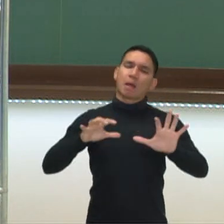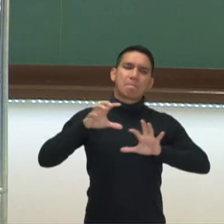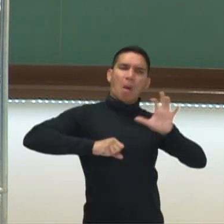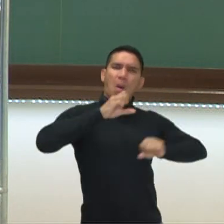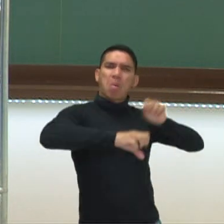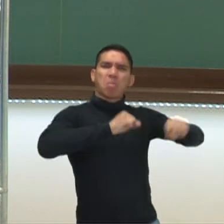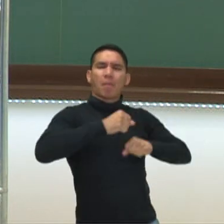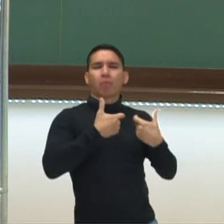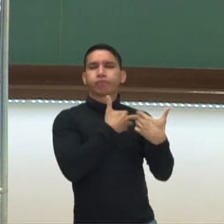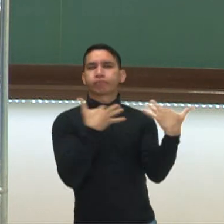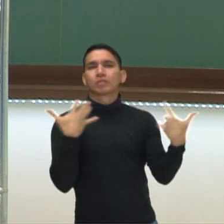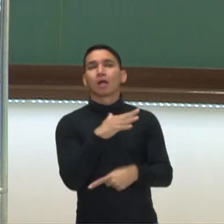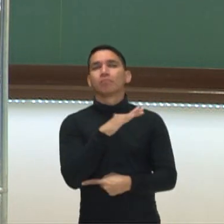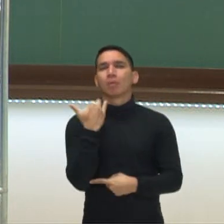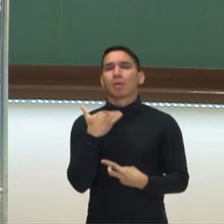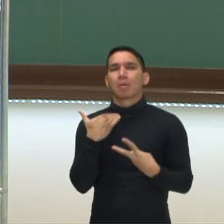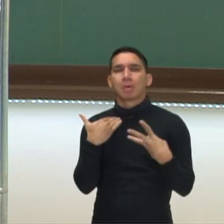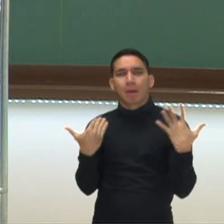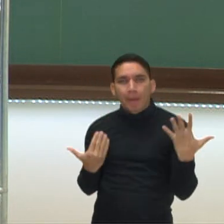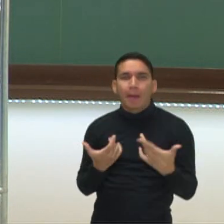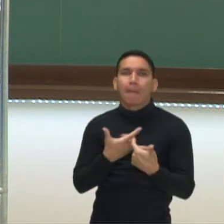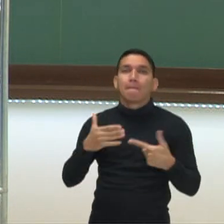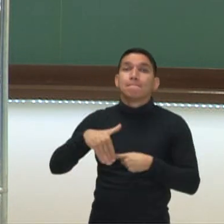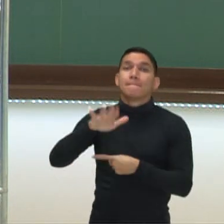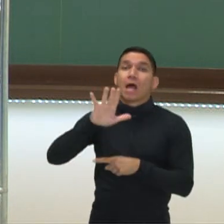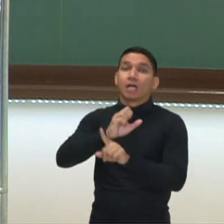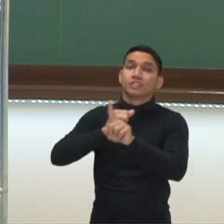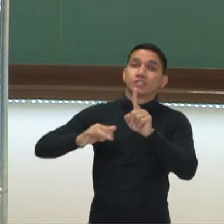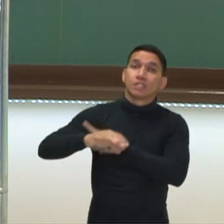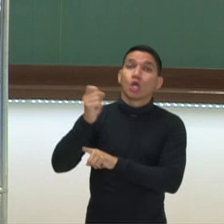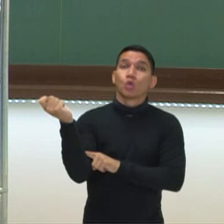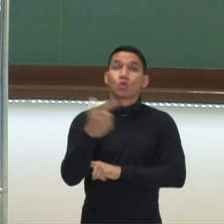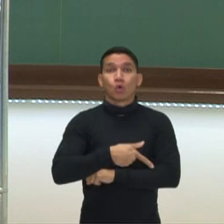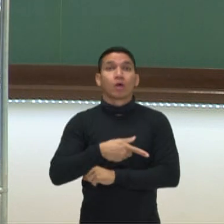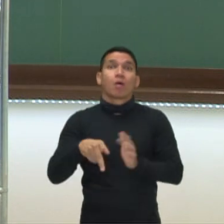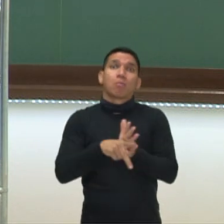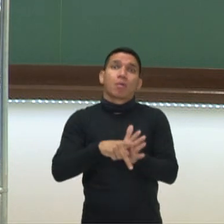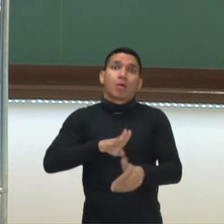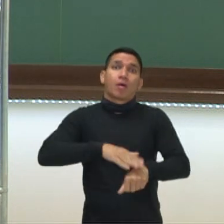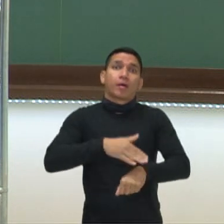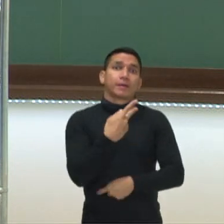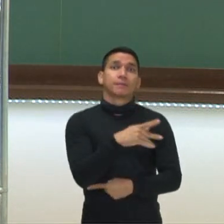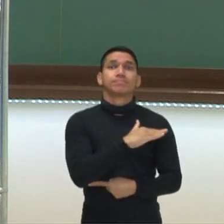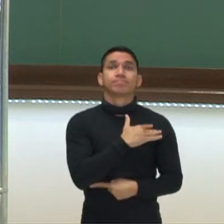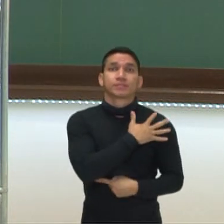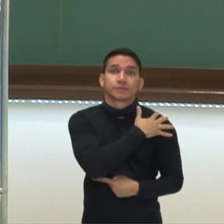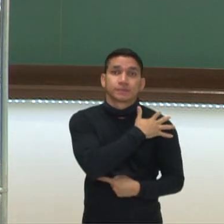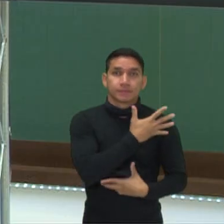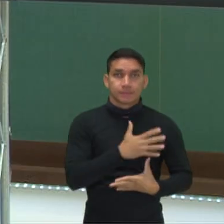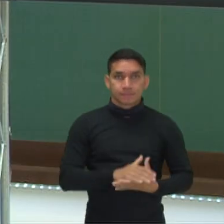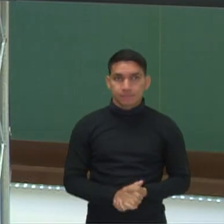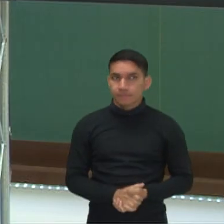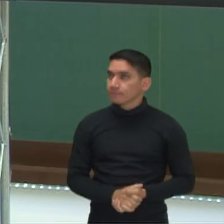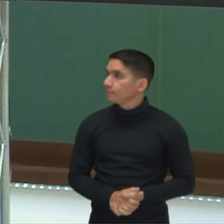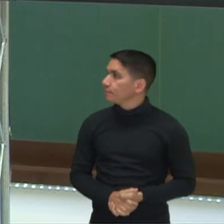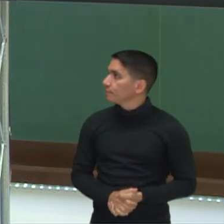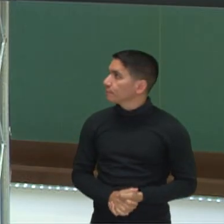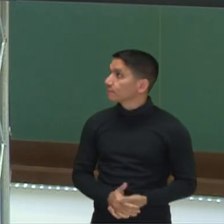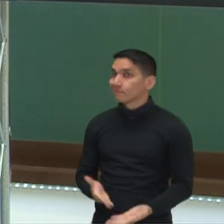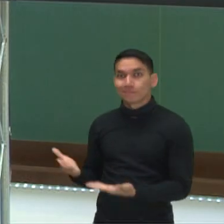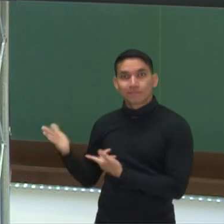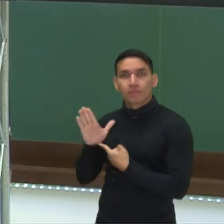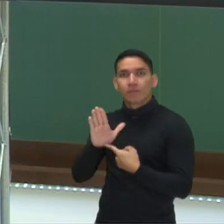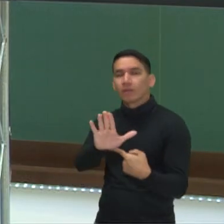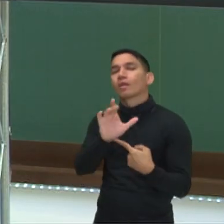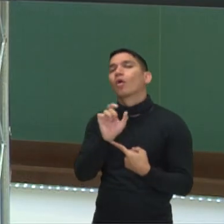mais, matando muito mais população civil do que mesmo os militares. Aqui eu